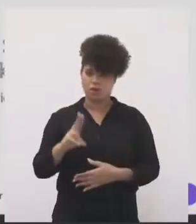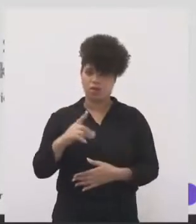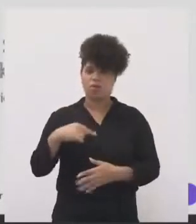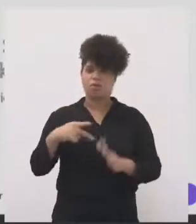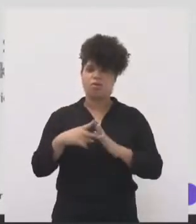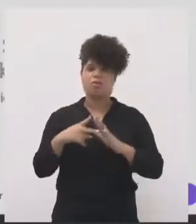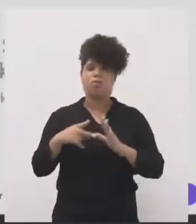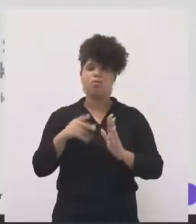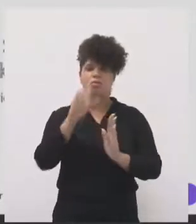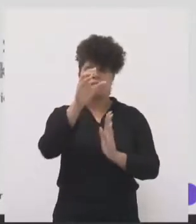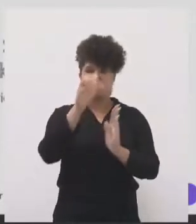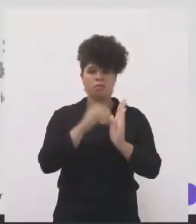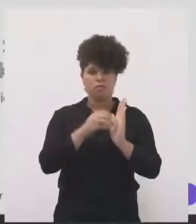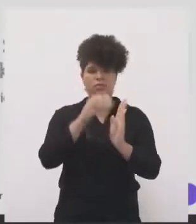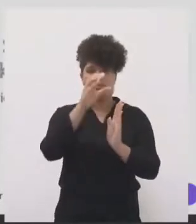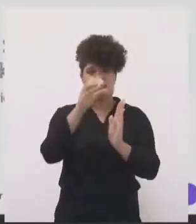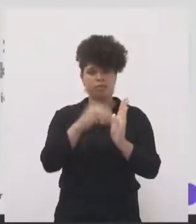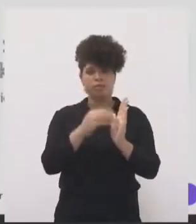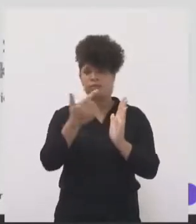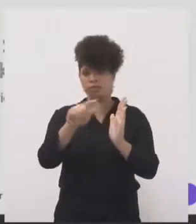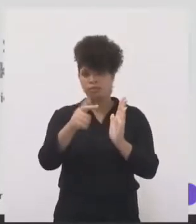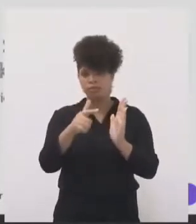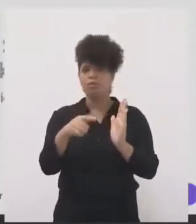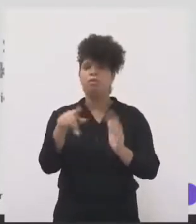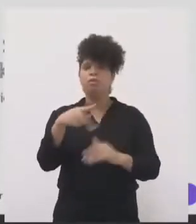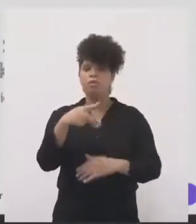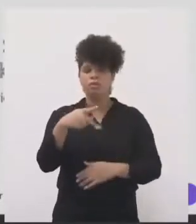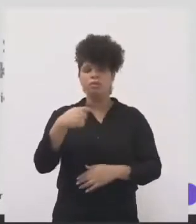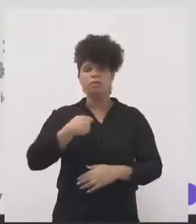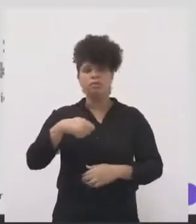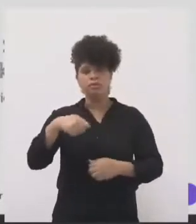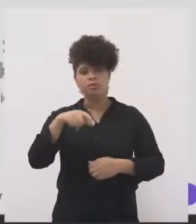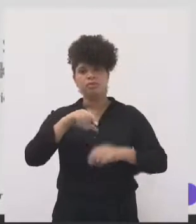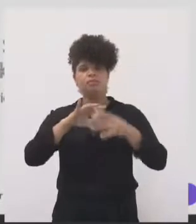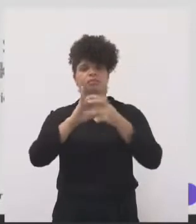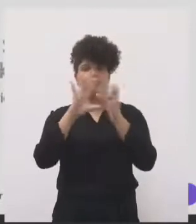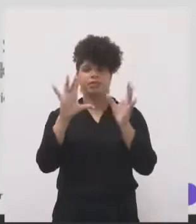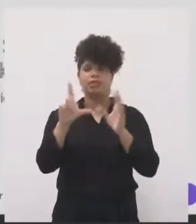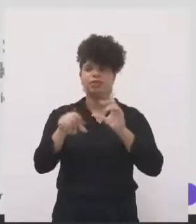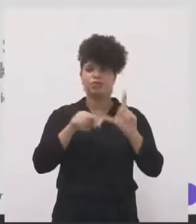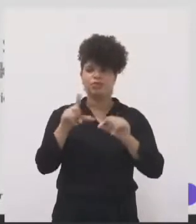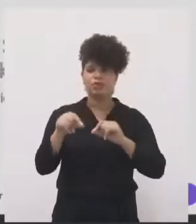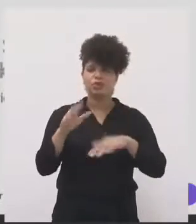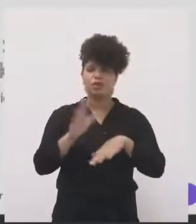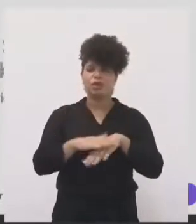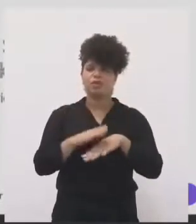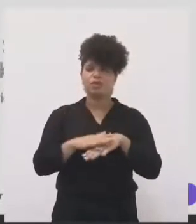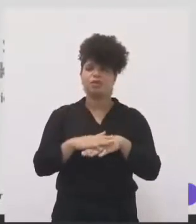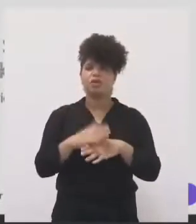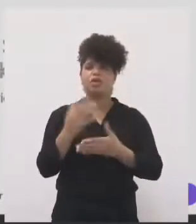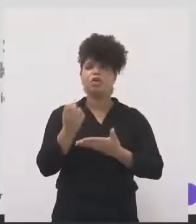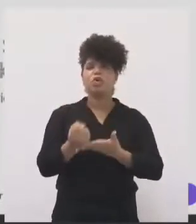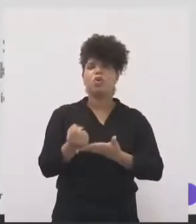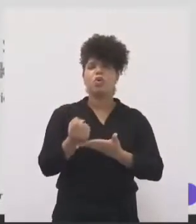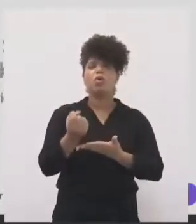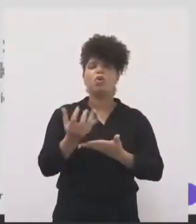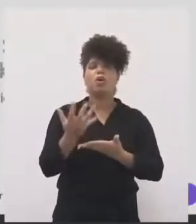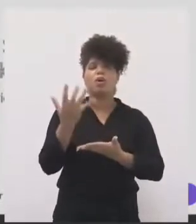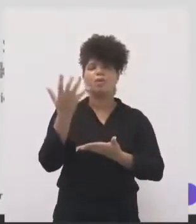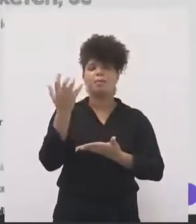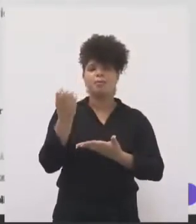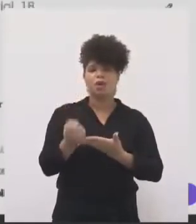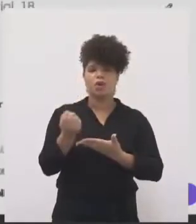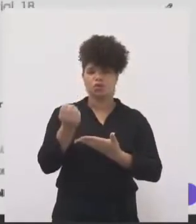biblioteca, por acaso, não tem essa fonte, então o professor tem total liberdade de fazer o upload dessa fonte para o